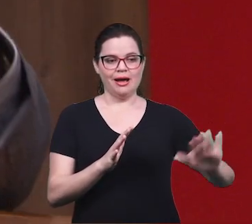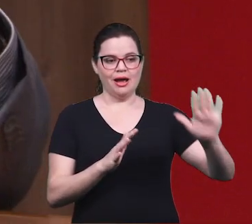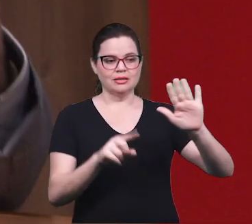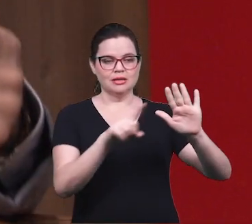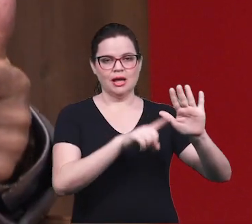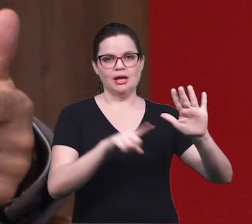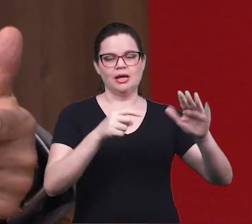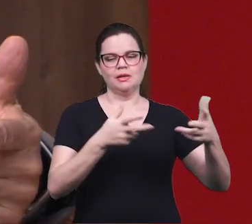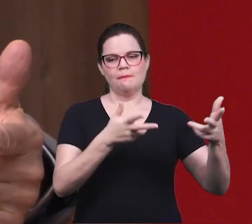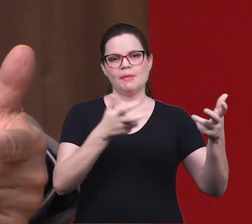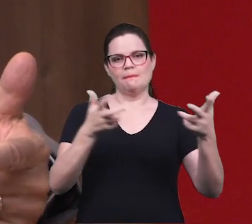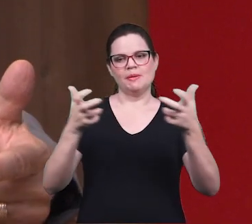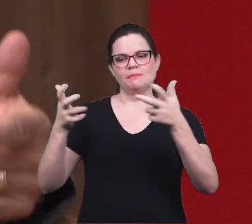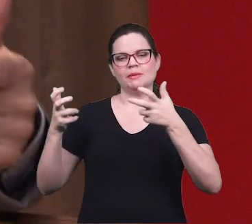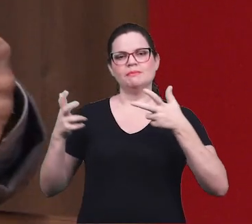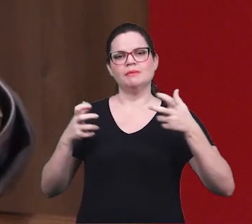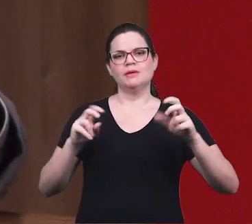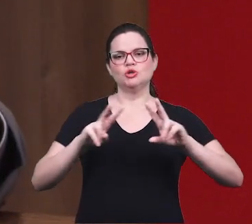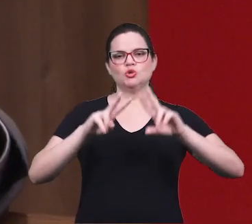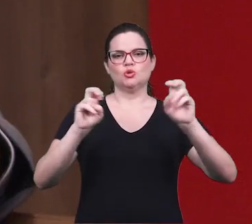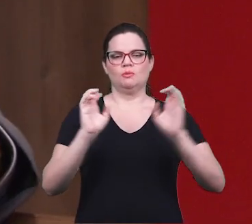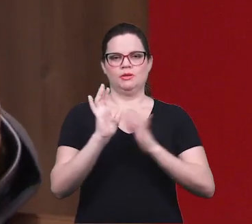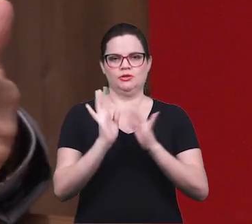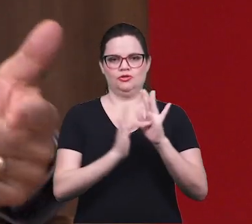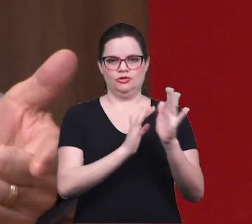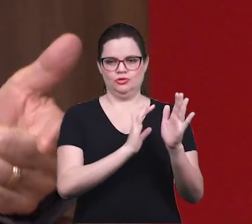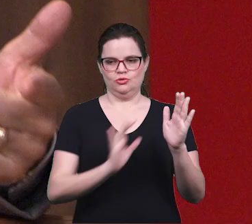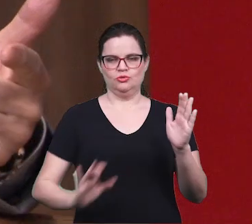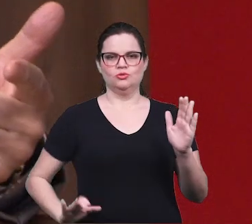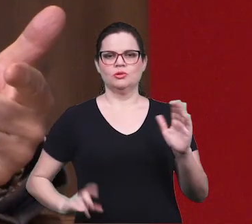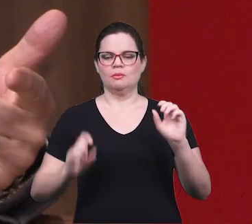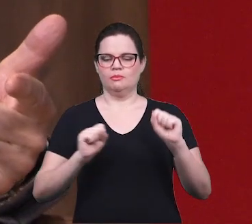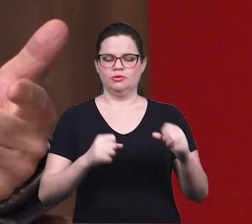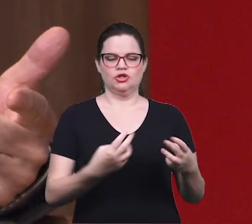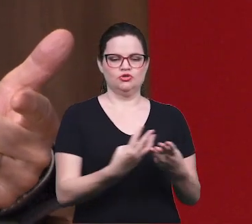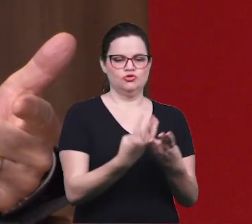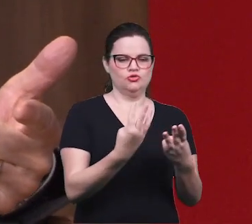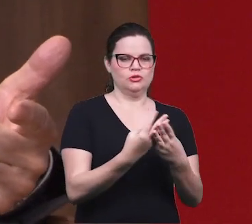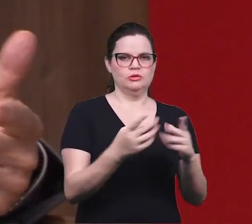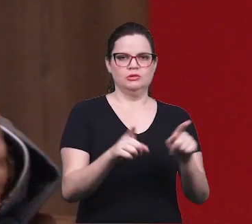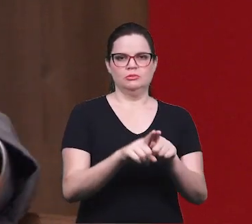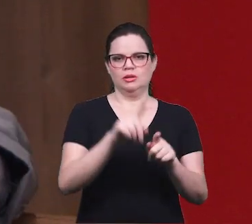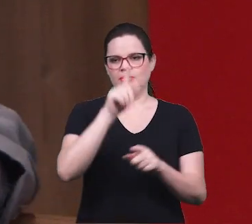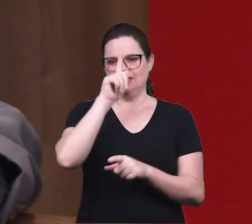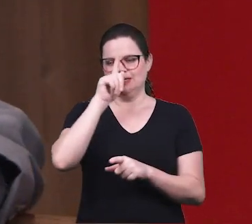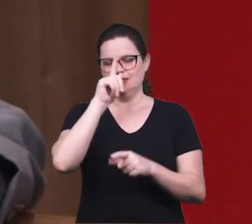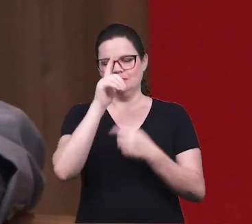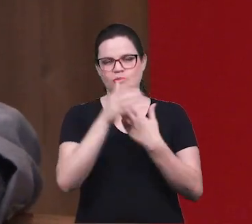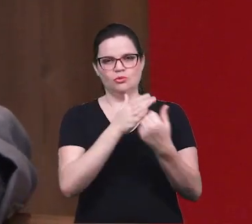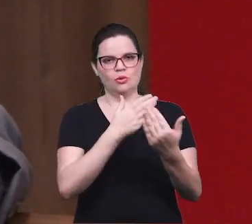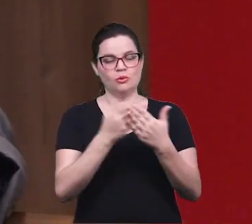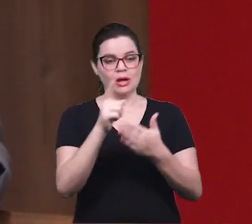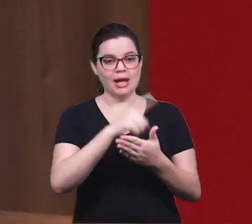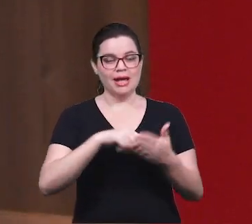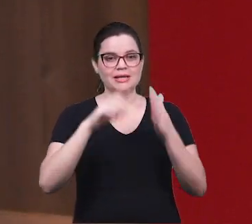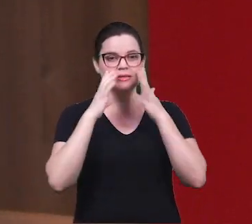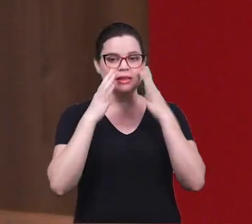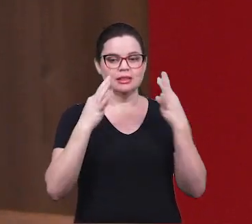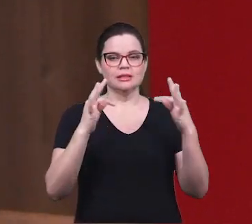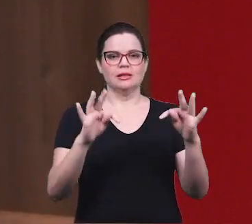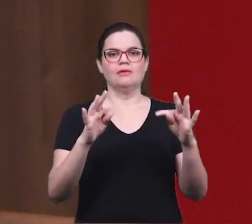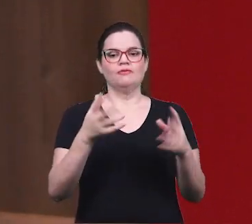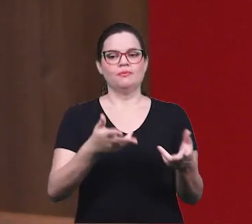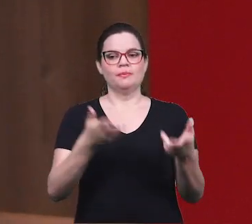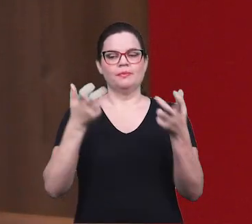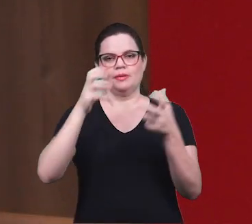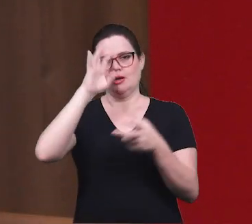ouviram a palavra do Senhor Jesus, assim judeus como gregos. Então, realmente,